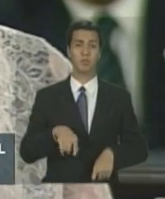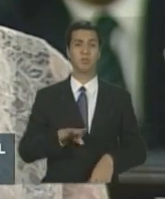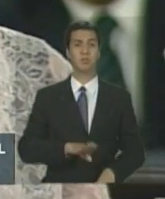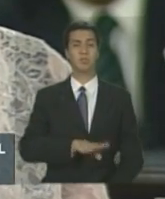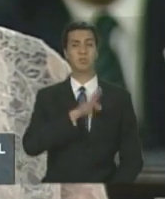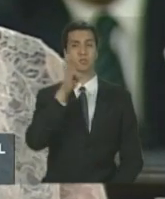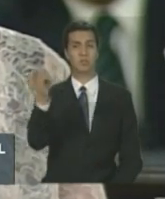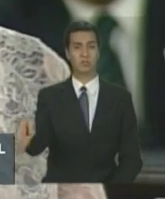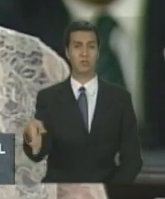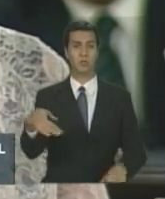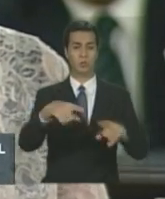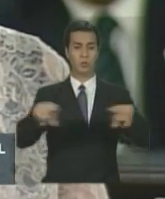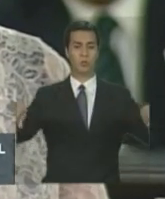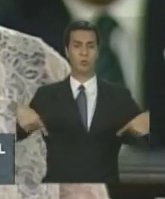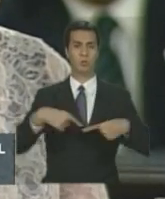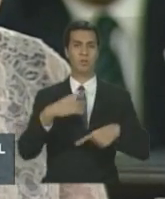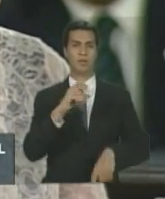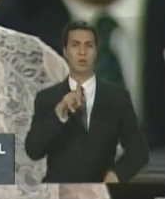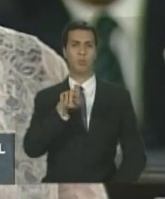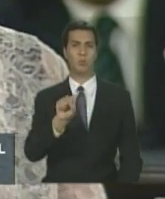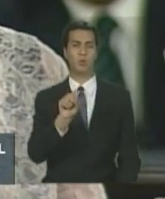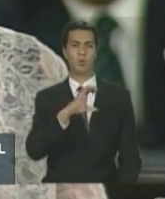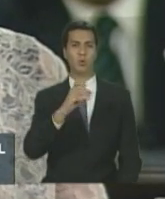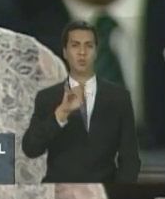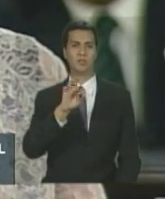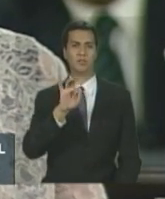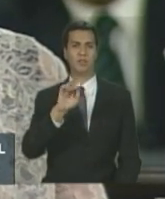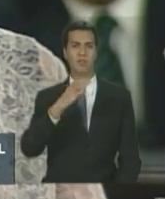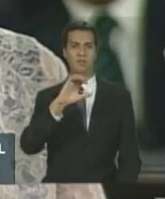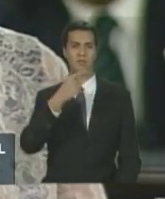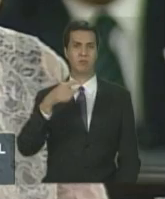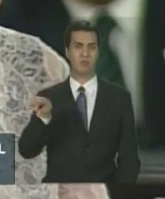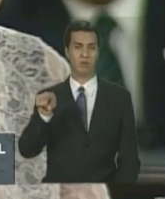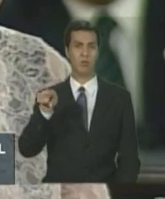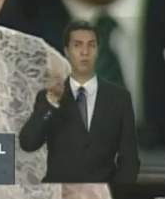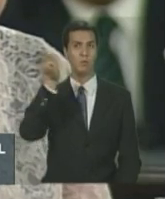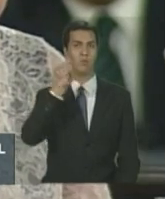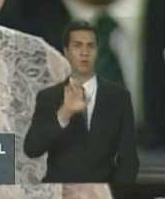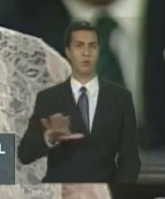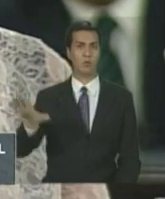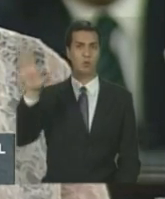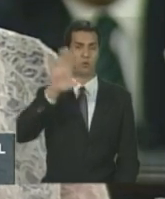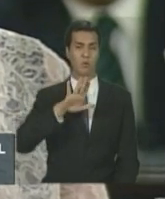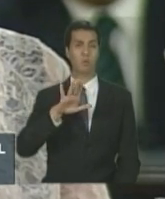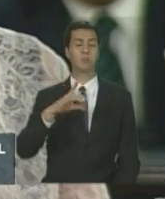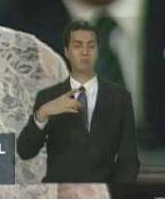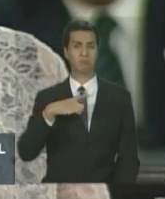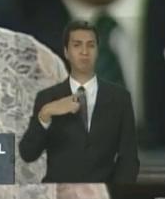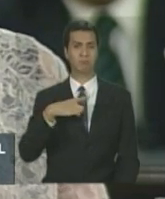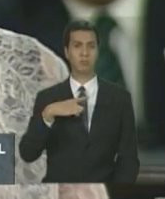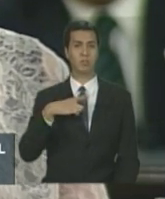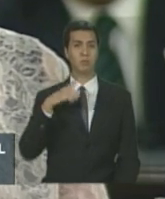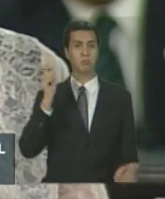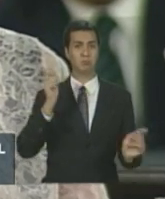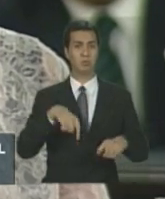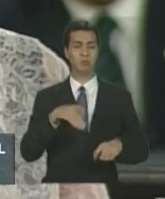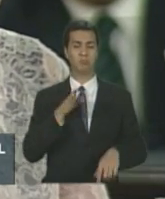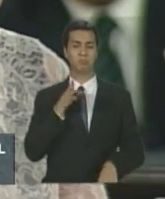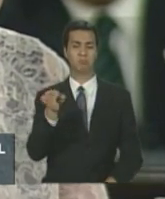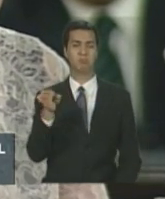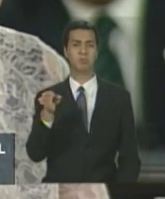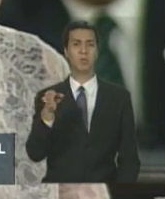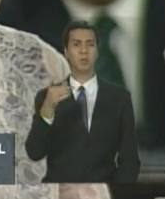campos de concentração na Europa, projetados e construídos pelos nazistas para aniquilar a